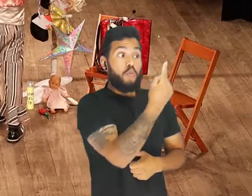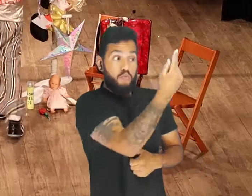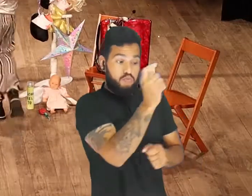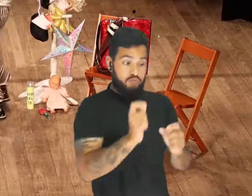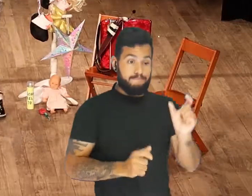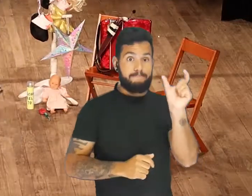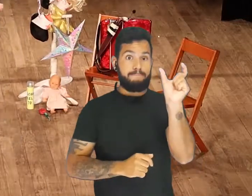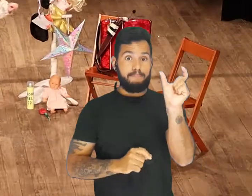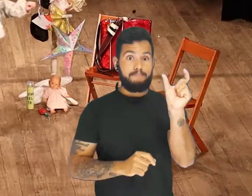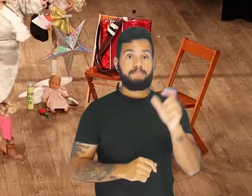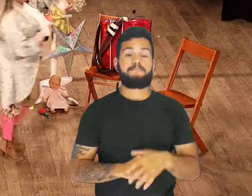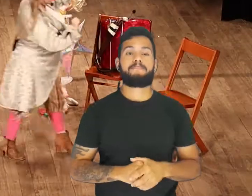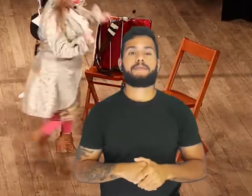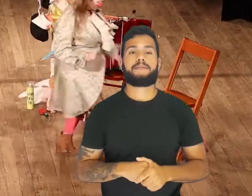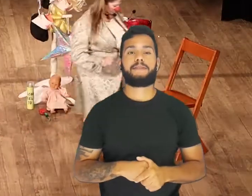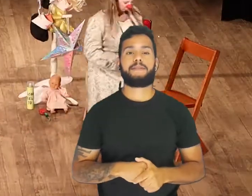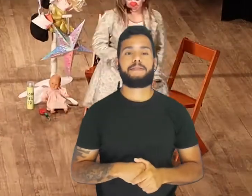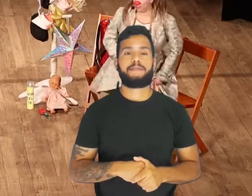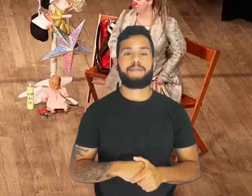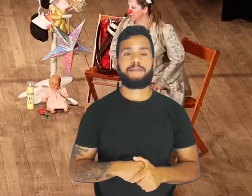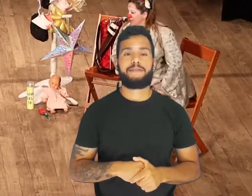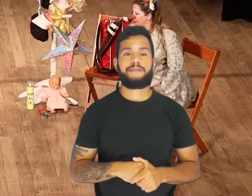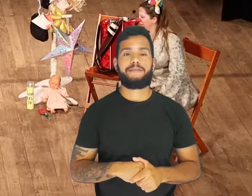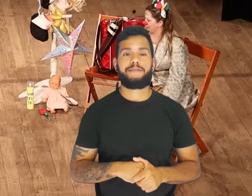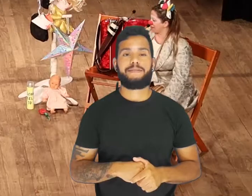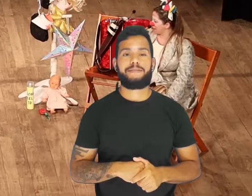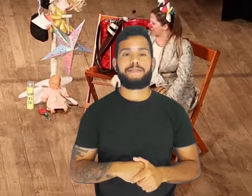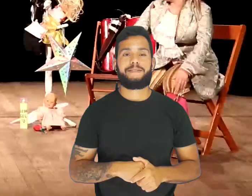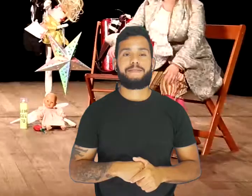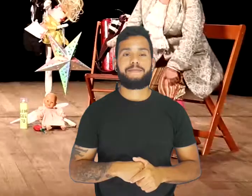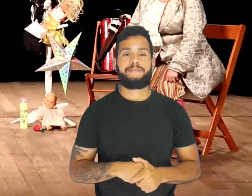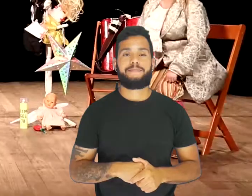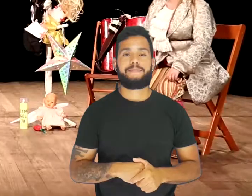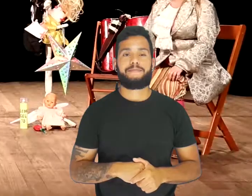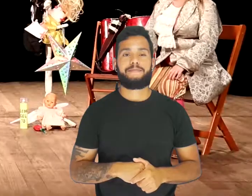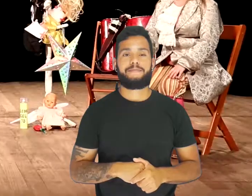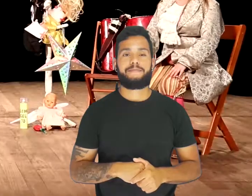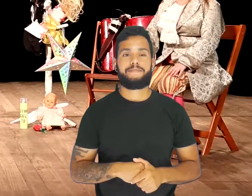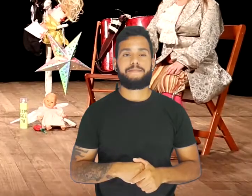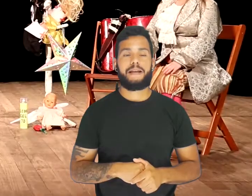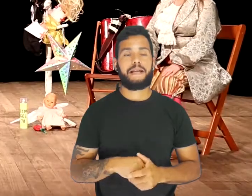Já voltei. Ah, é rápido. Escolhe só um, então. Tá, só um. Vamos lá. Vai.